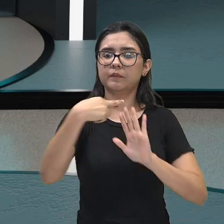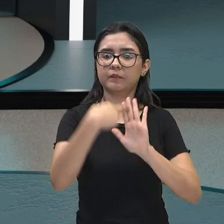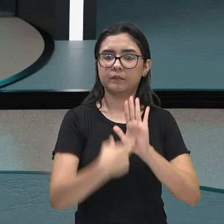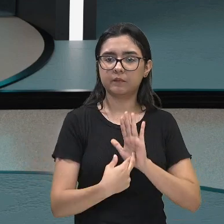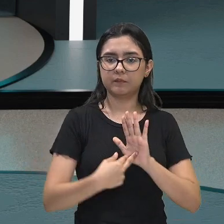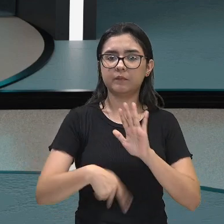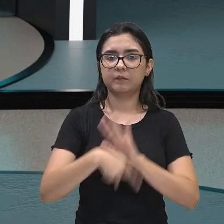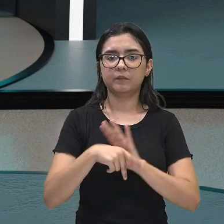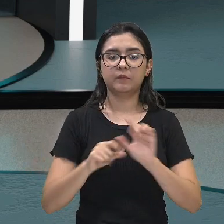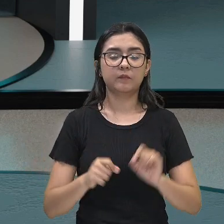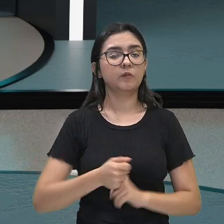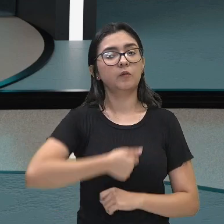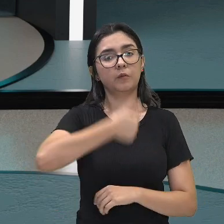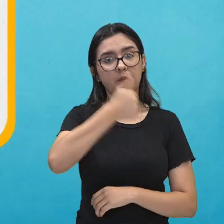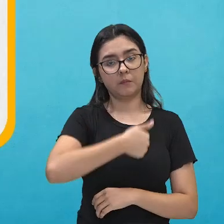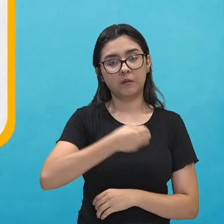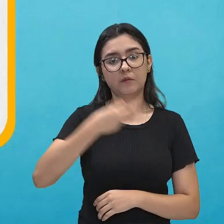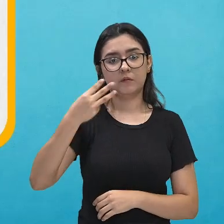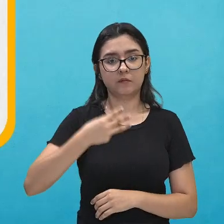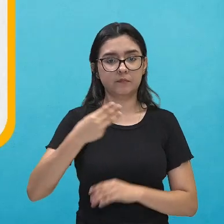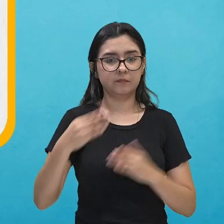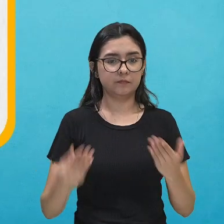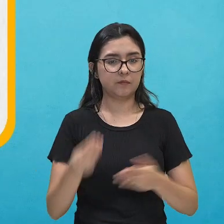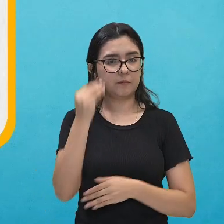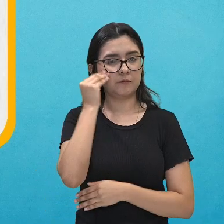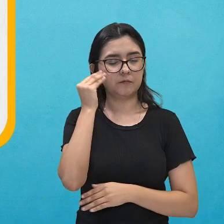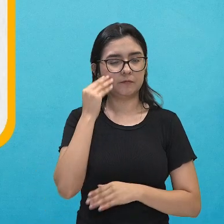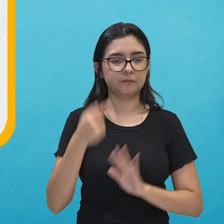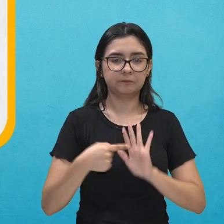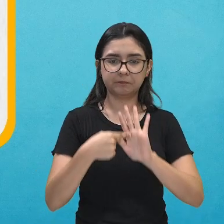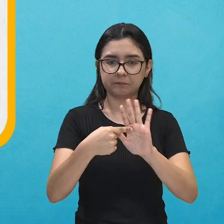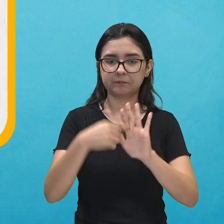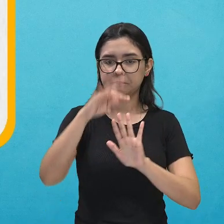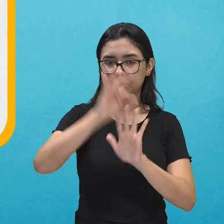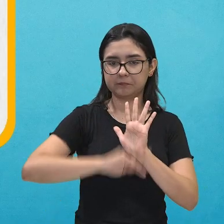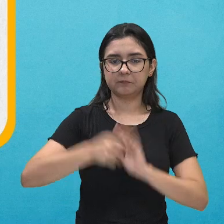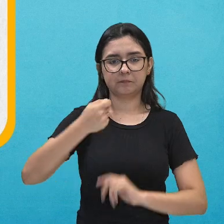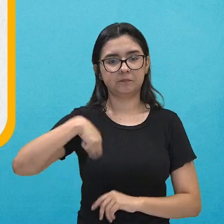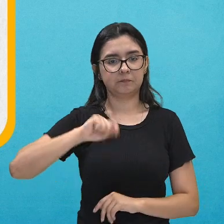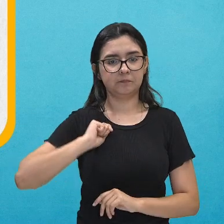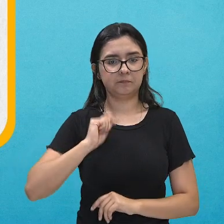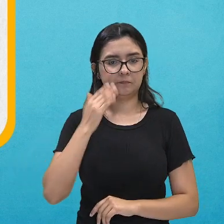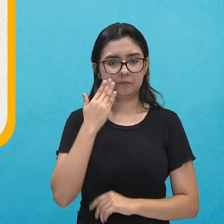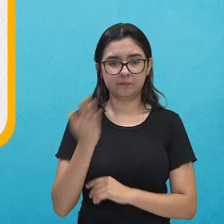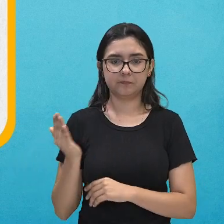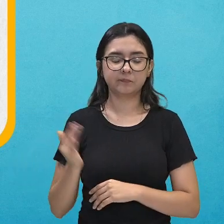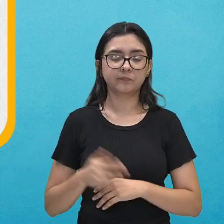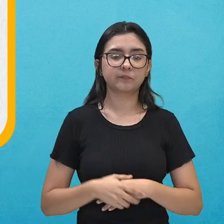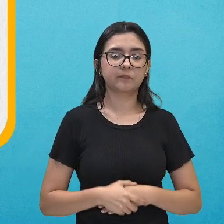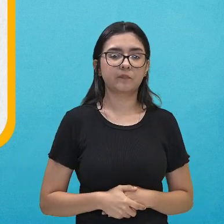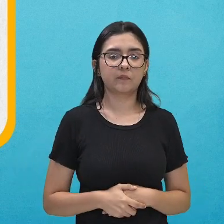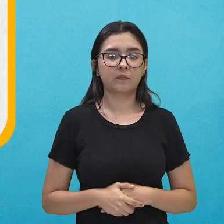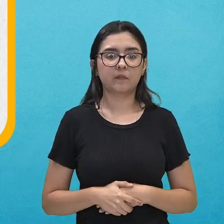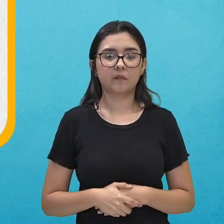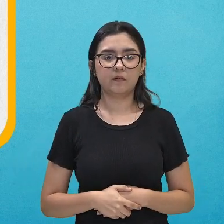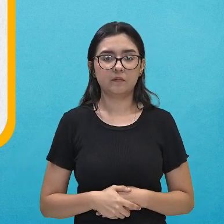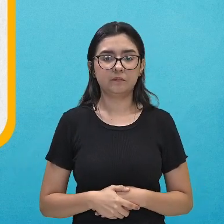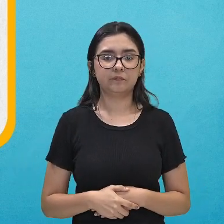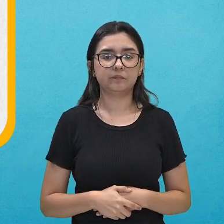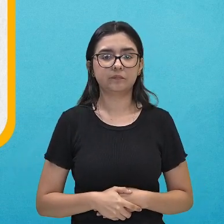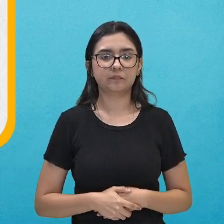do primeiro e do terceiro, vamos aqui ver, os números ordinales, primeiro e